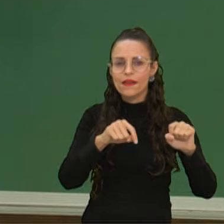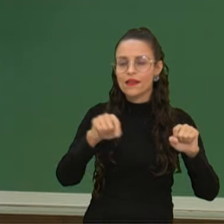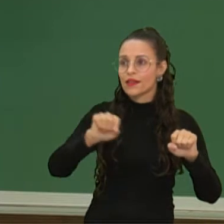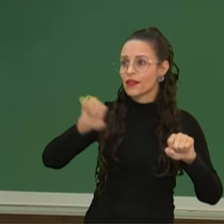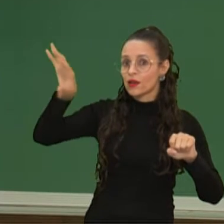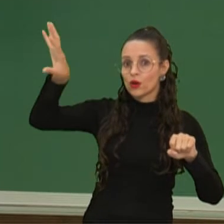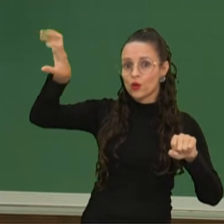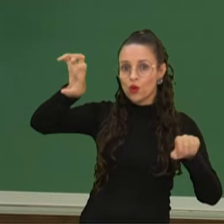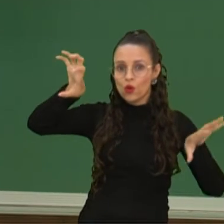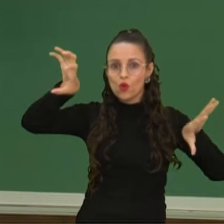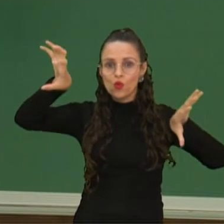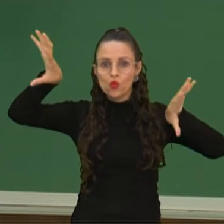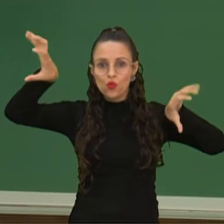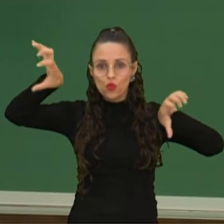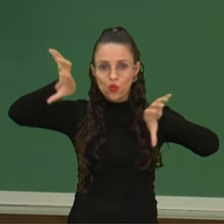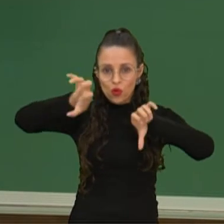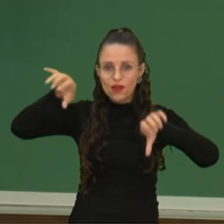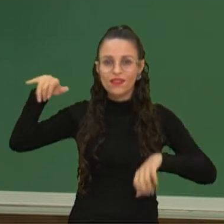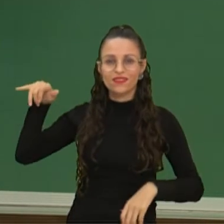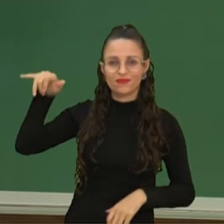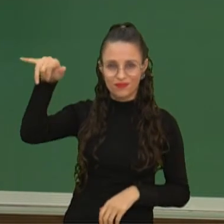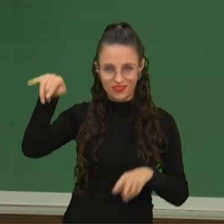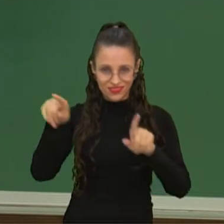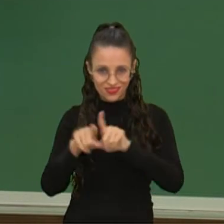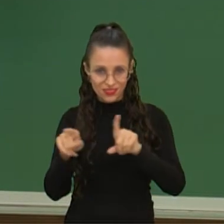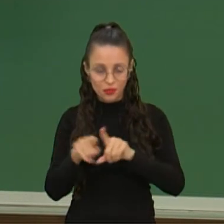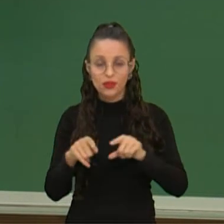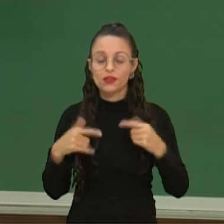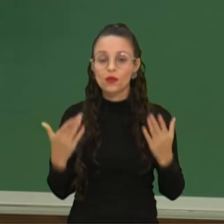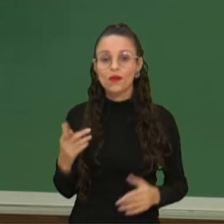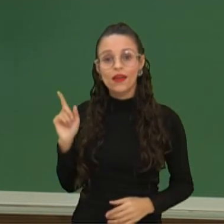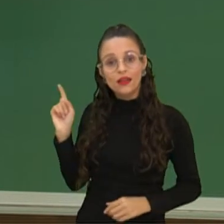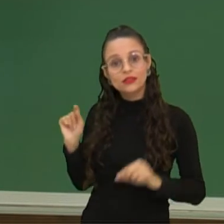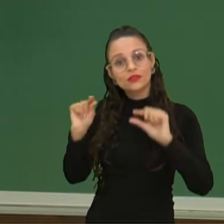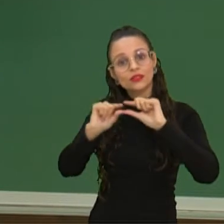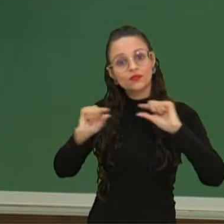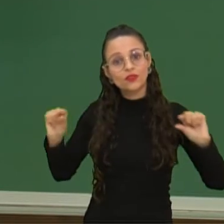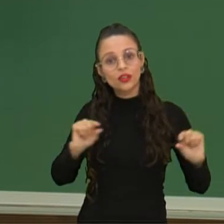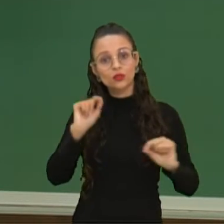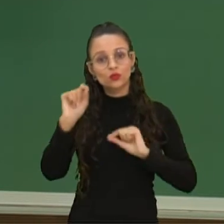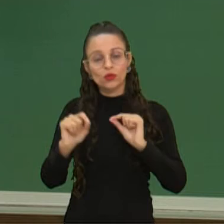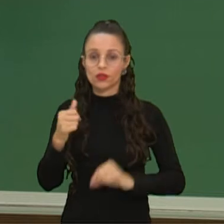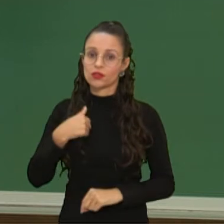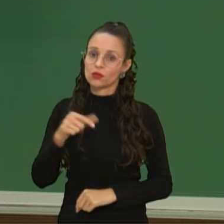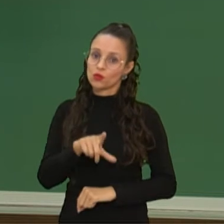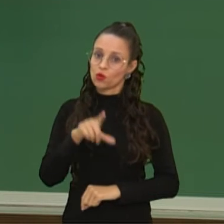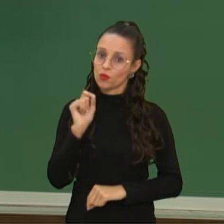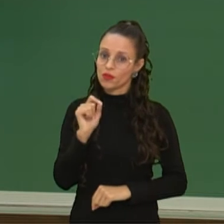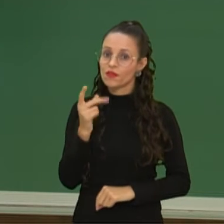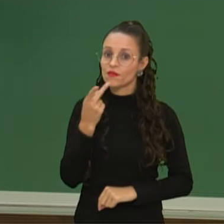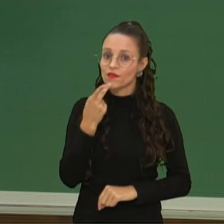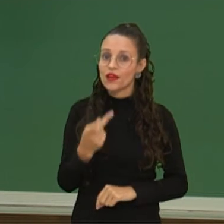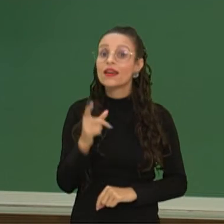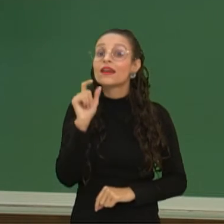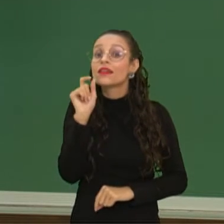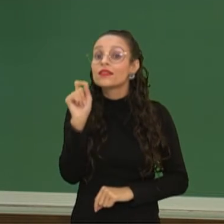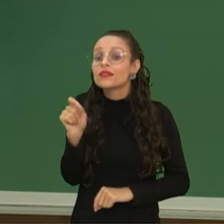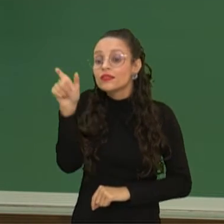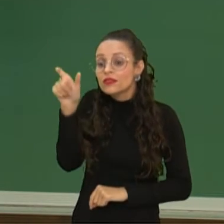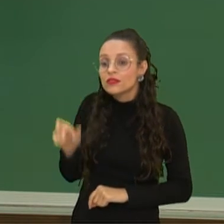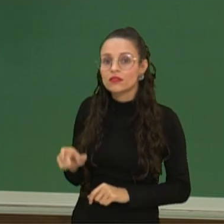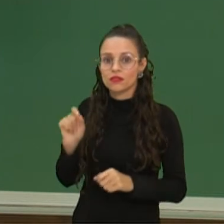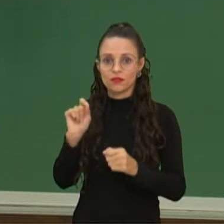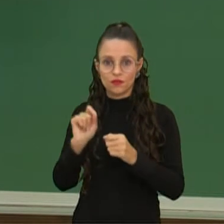volta pela aeronave inimiga. Nessa frase aqui, eu optei por falar quem que fez a